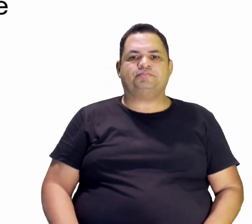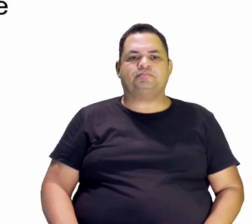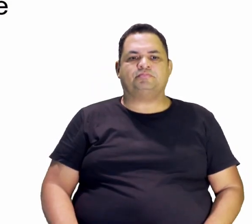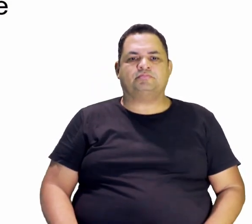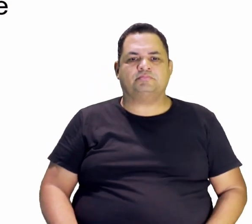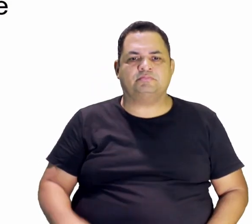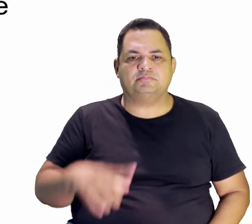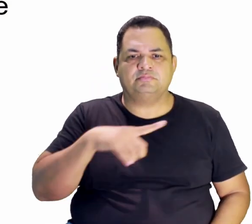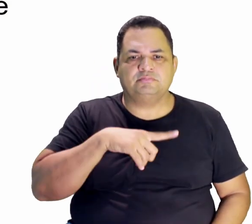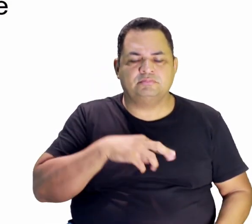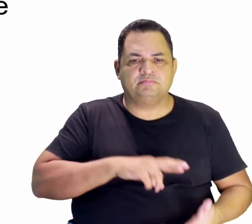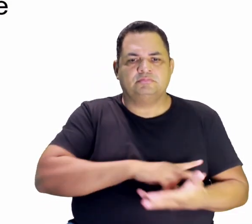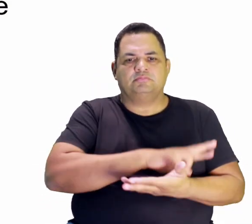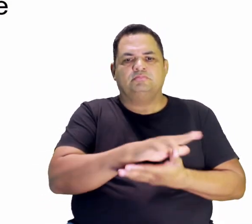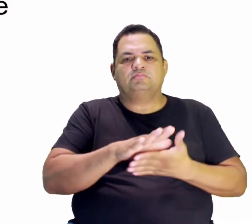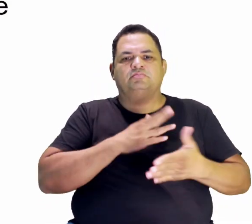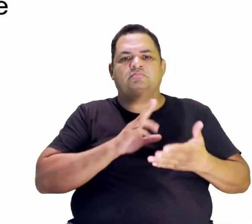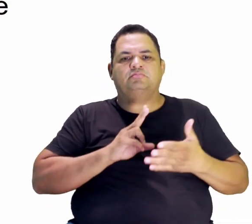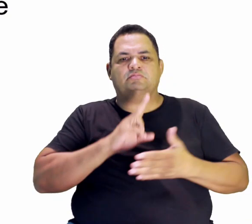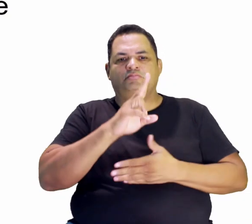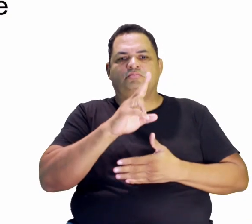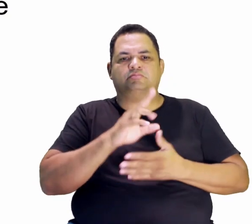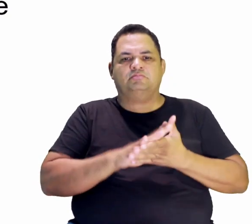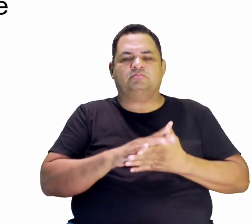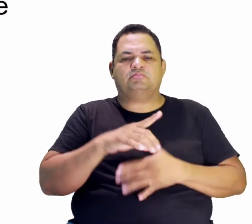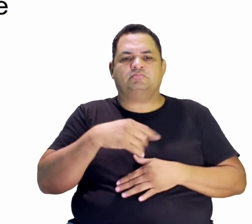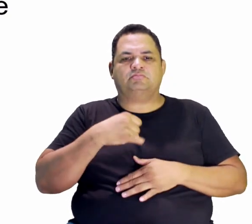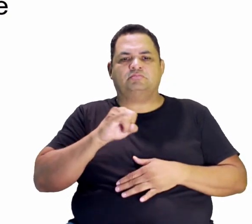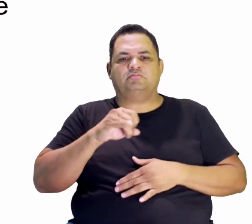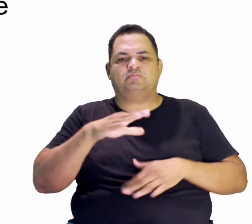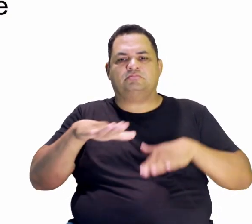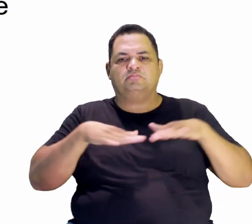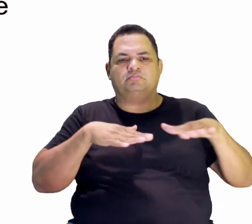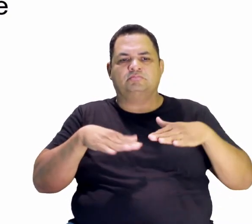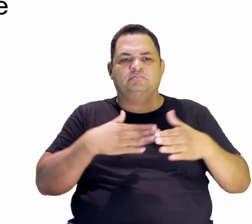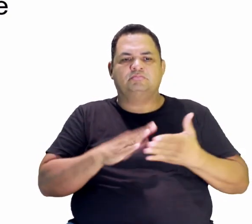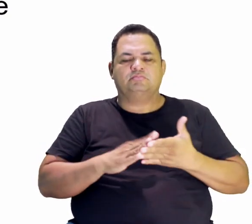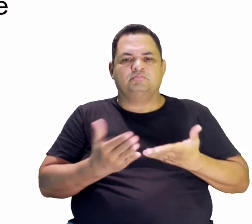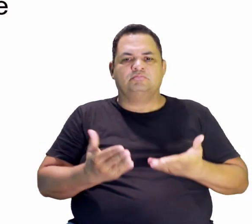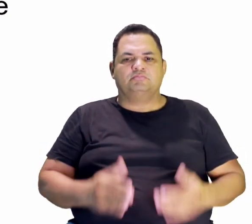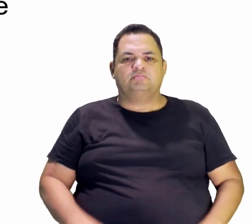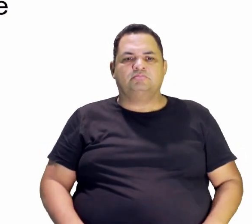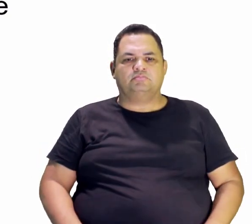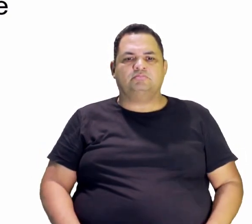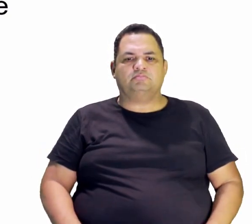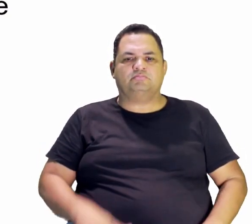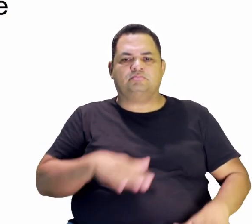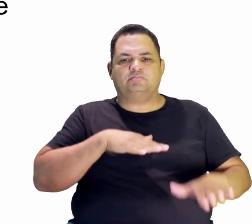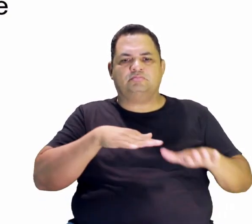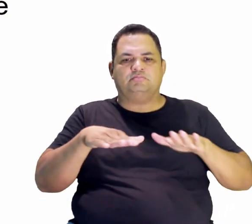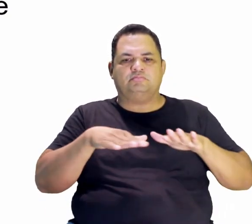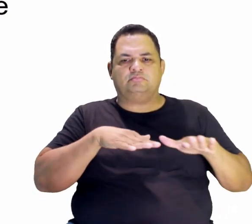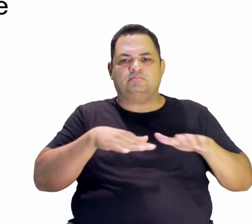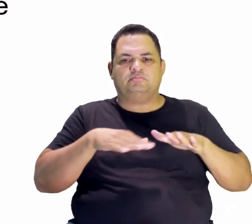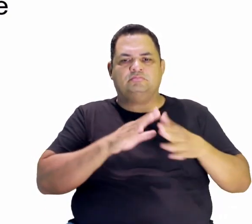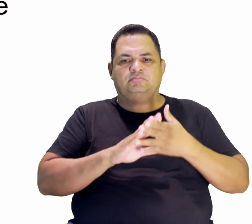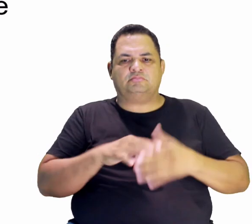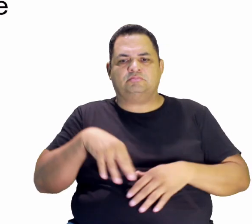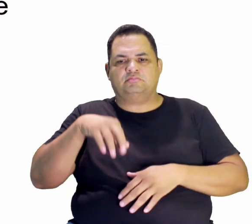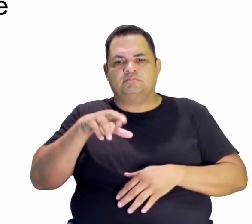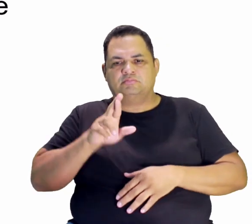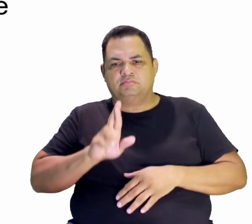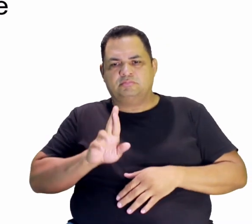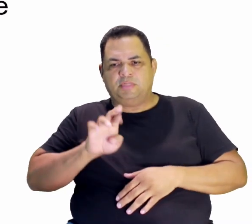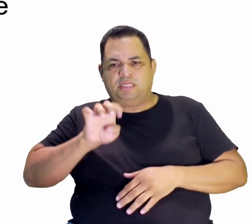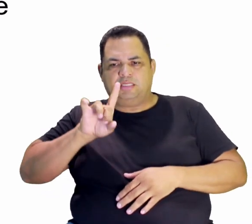que tenha várias as forças, elas se anulam. E se estiver em movimento, tem que ser, pessoal, movimento